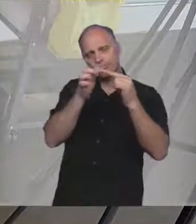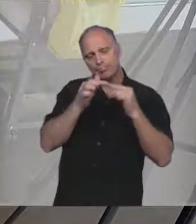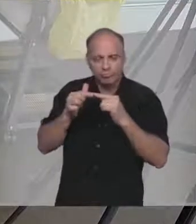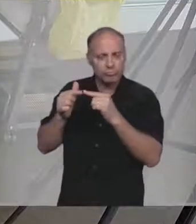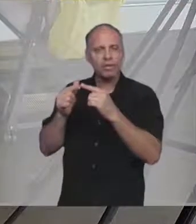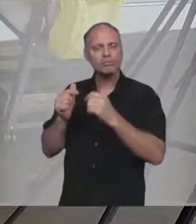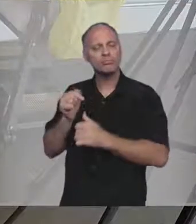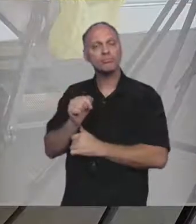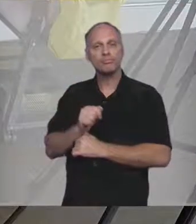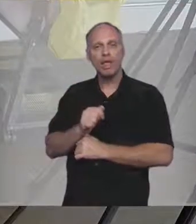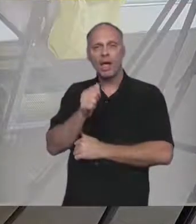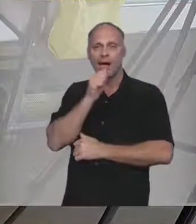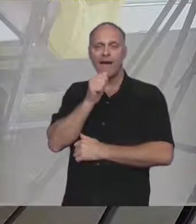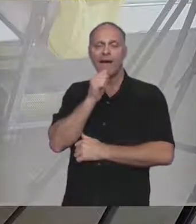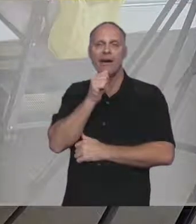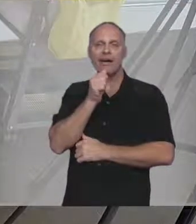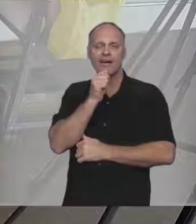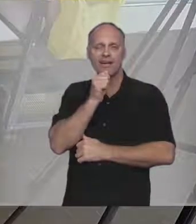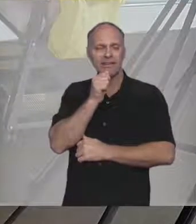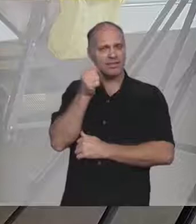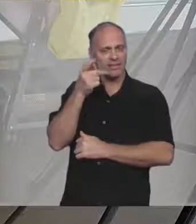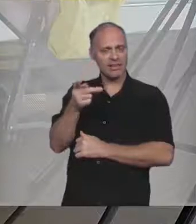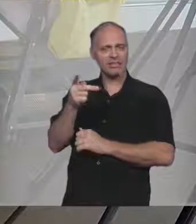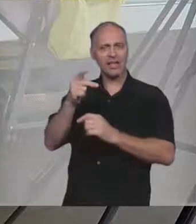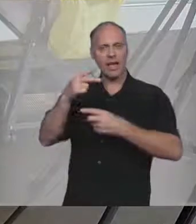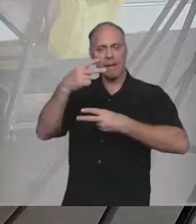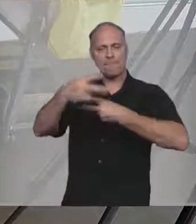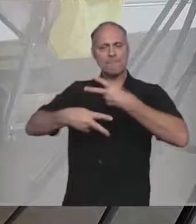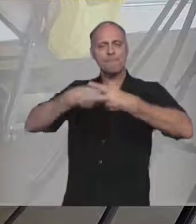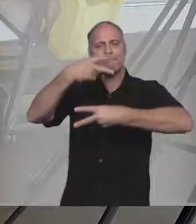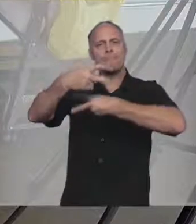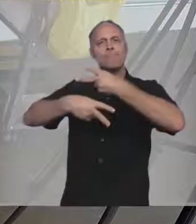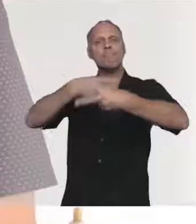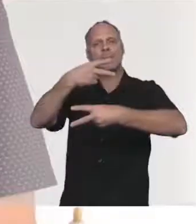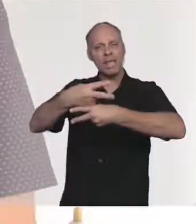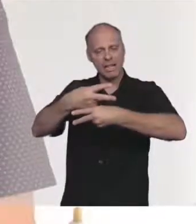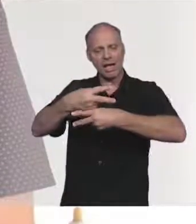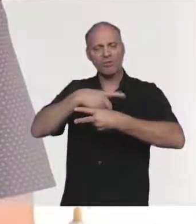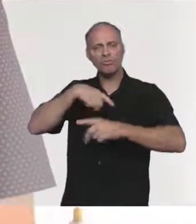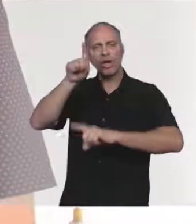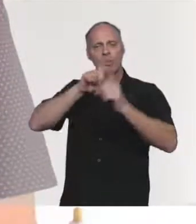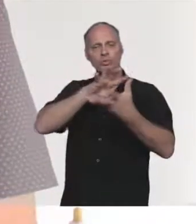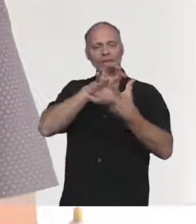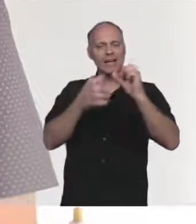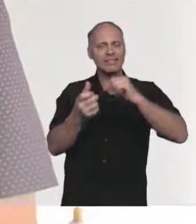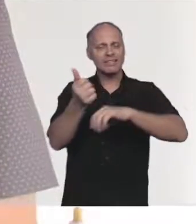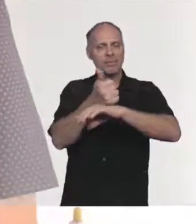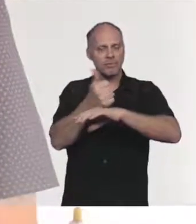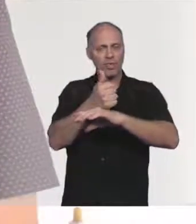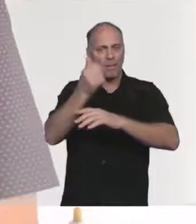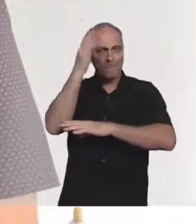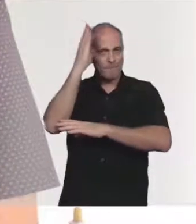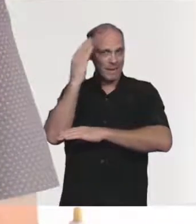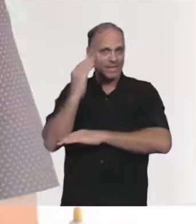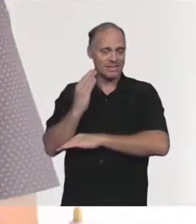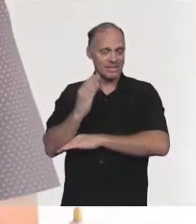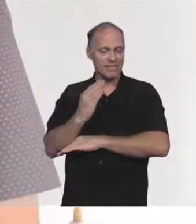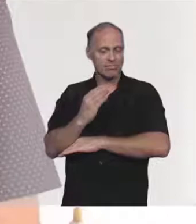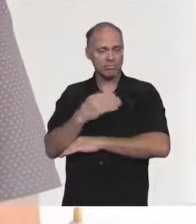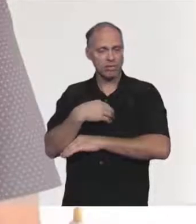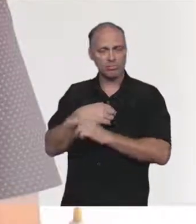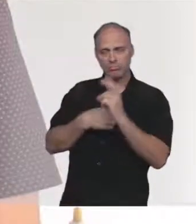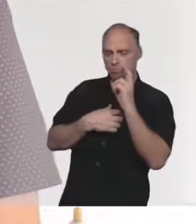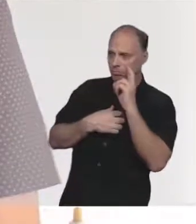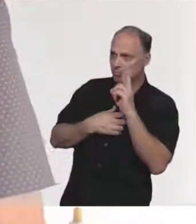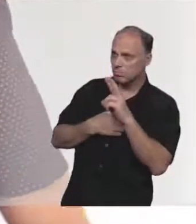né? E aí, nessa Bienal, tinham alguns artistas brasileiros, inclusive, que me chamaram a